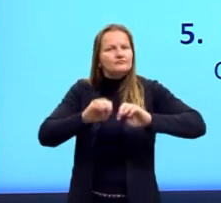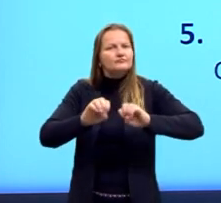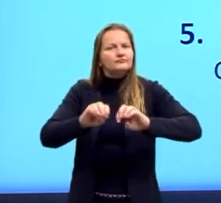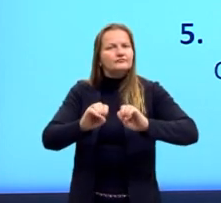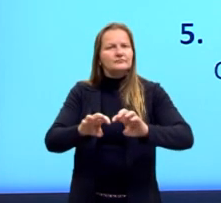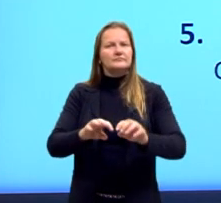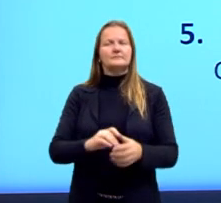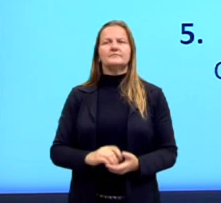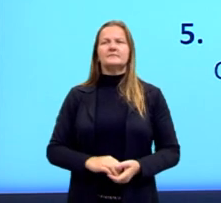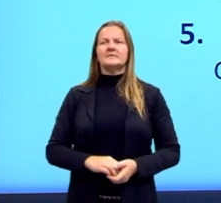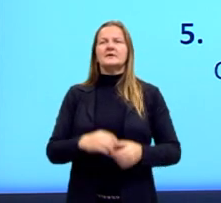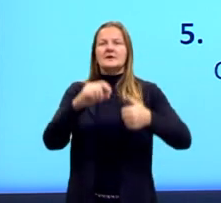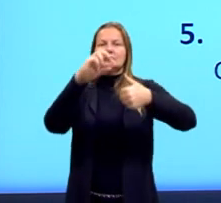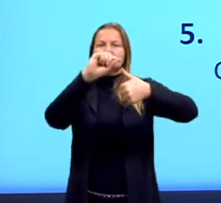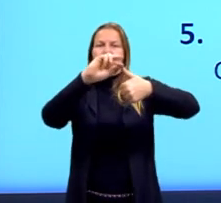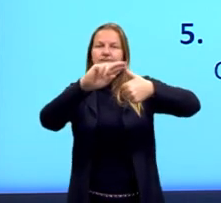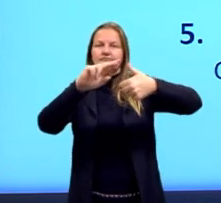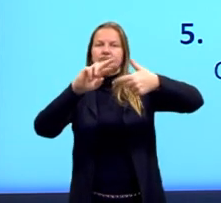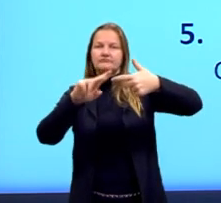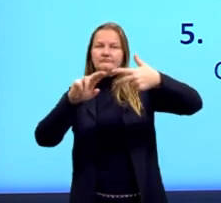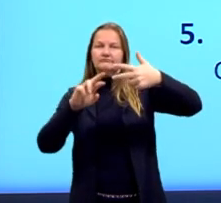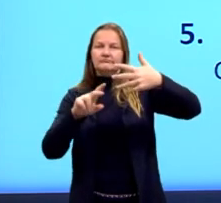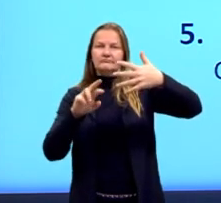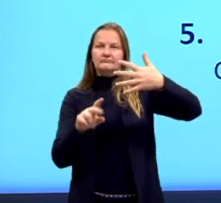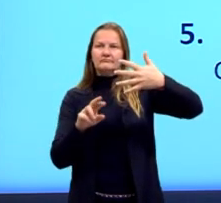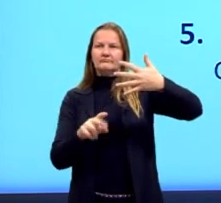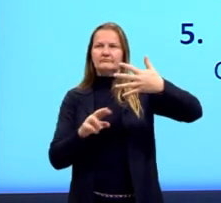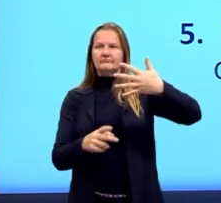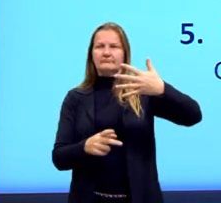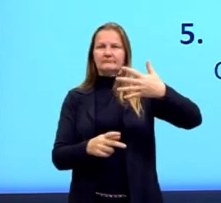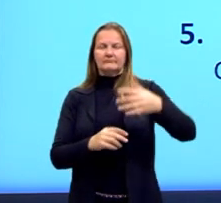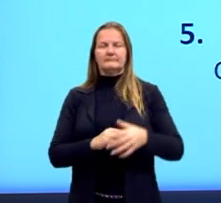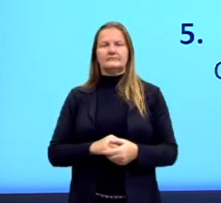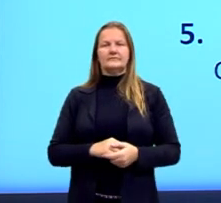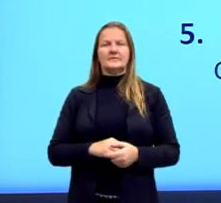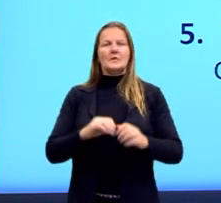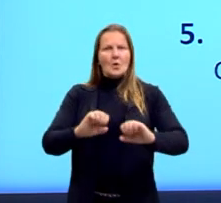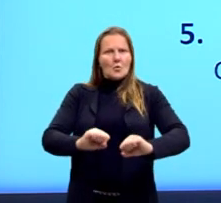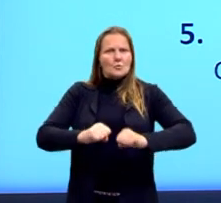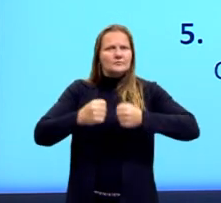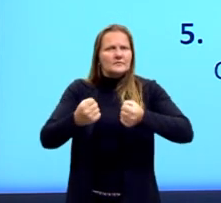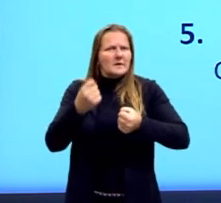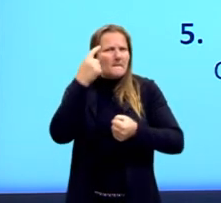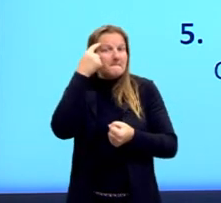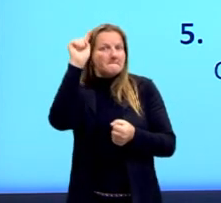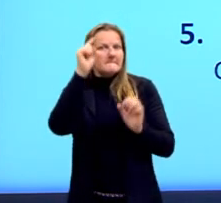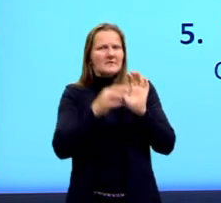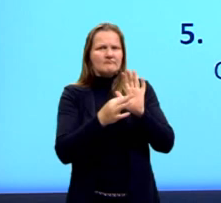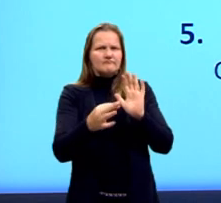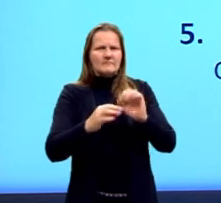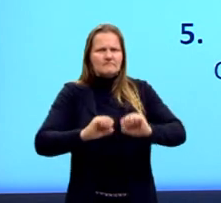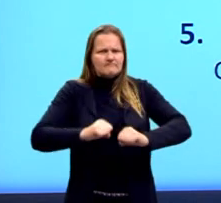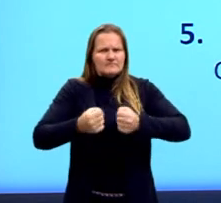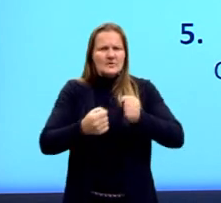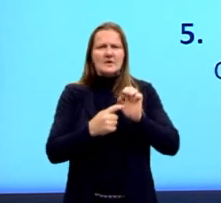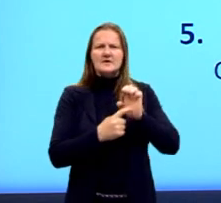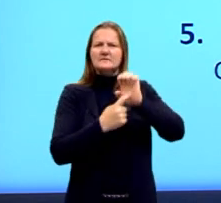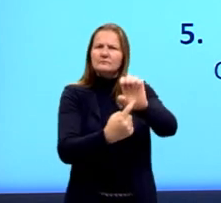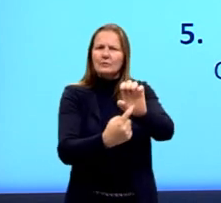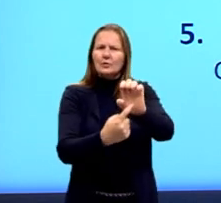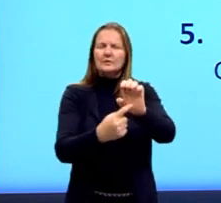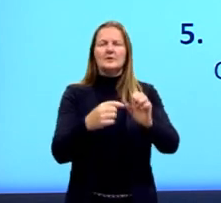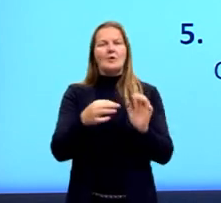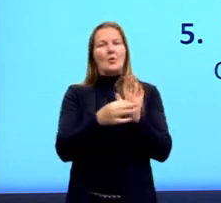na dissertativa defender uma ideia expor